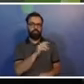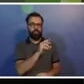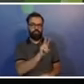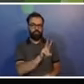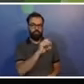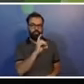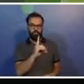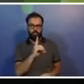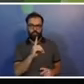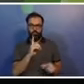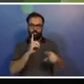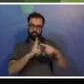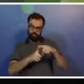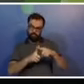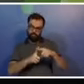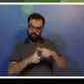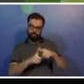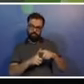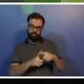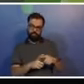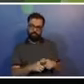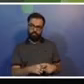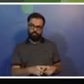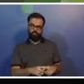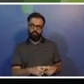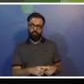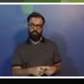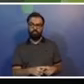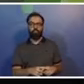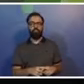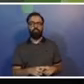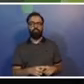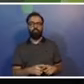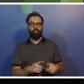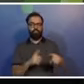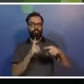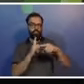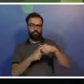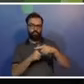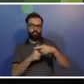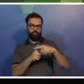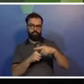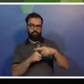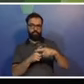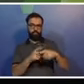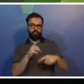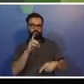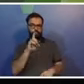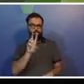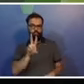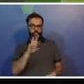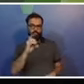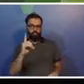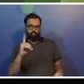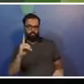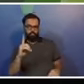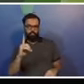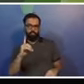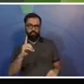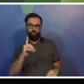2D, então vai aqui, ó, resolvendo a operação, 2 vezes D,